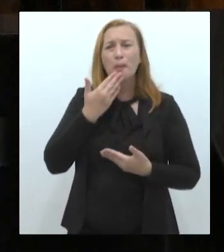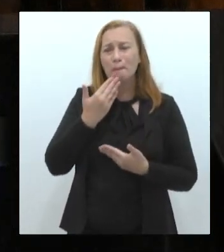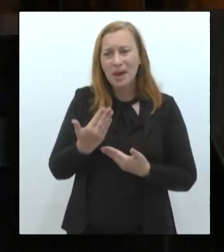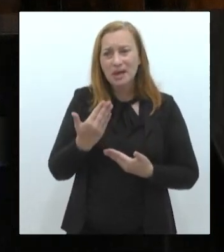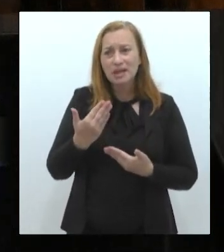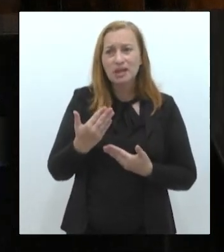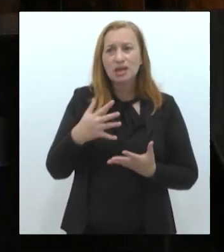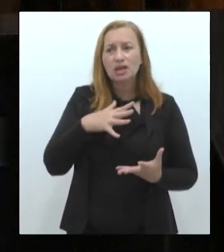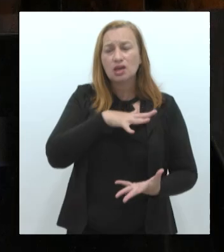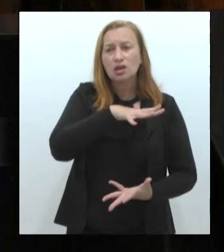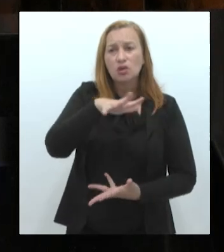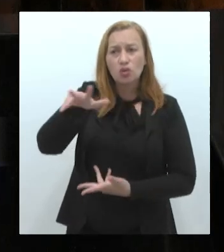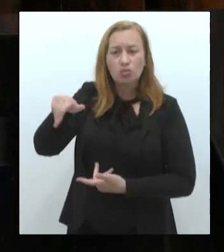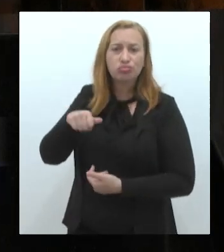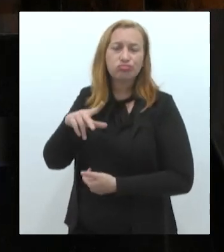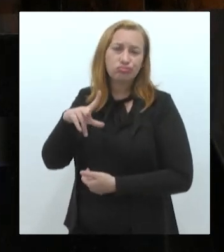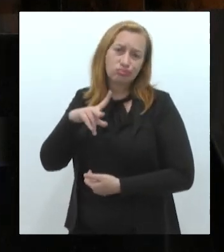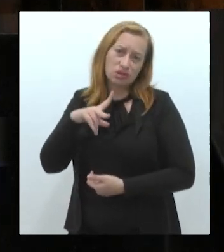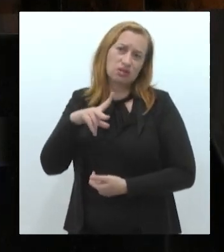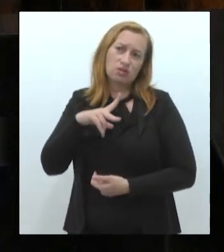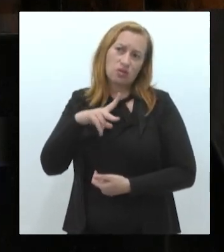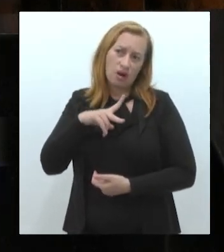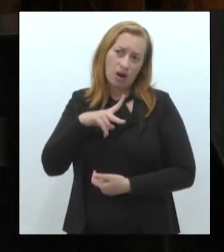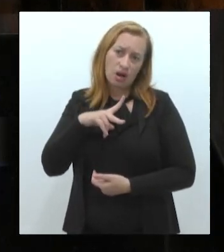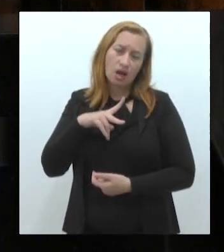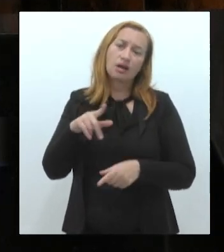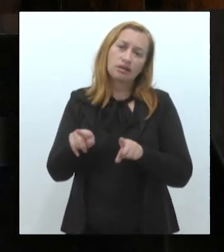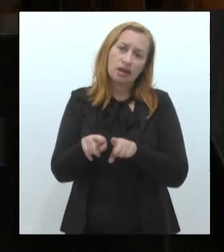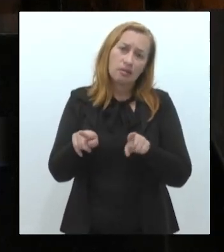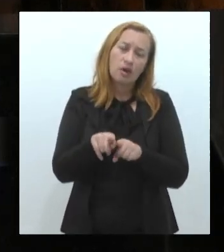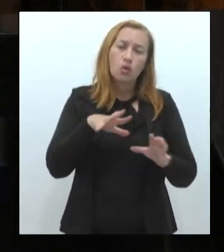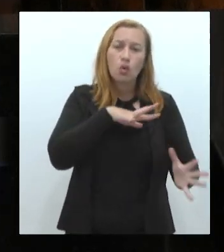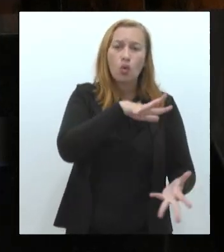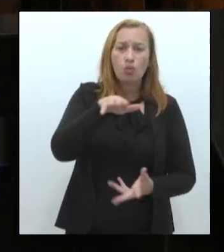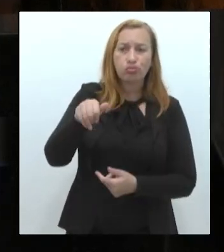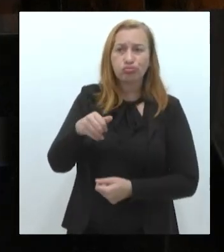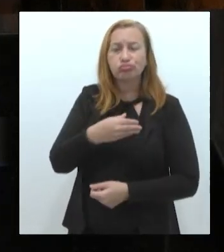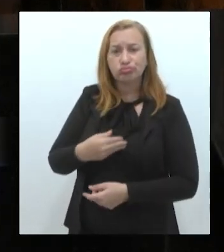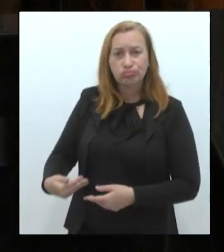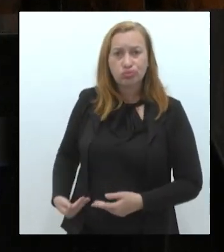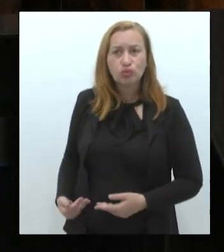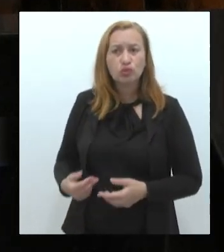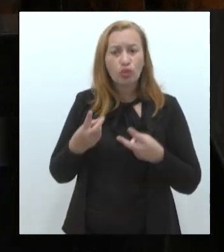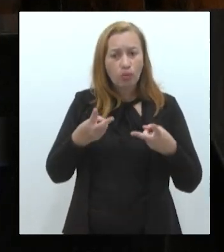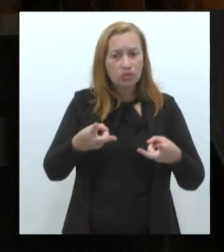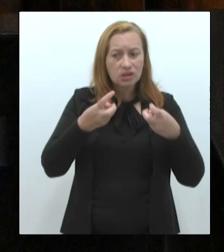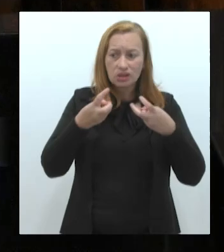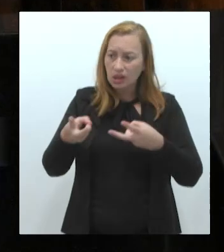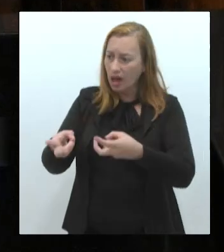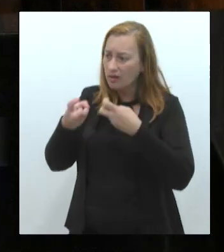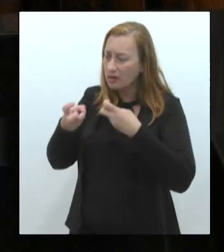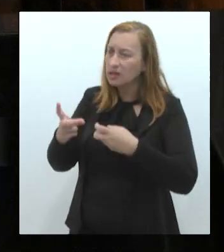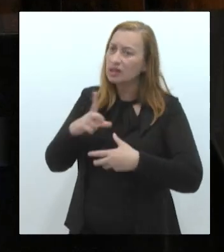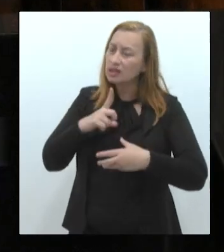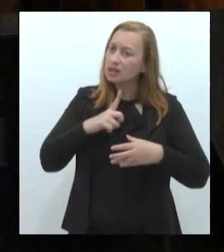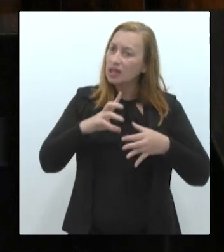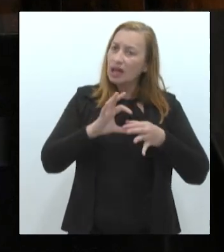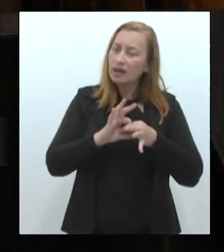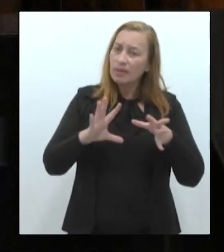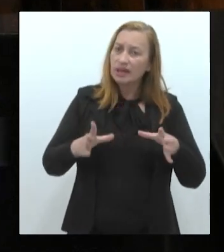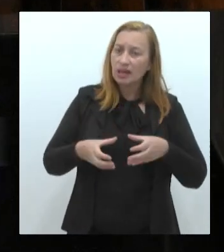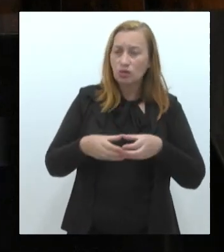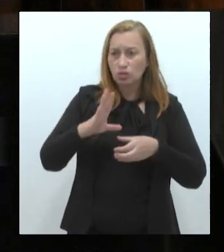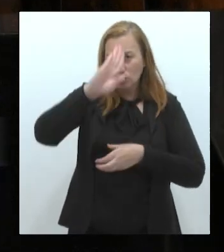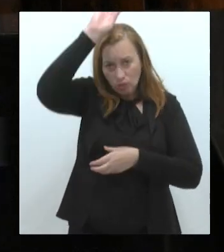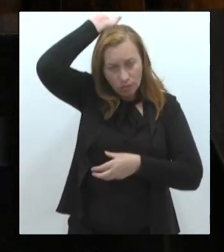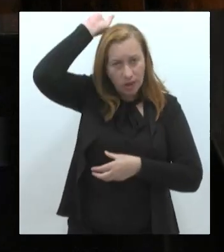o mundo privado e o mundo público verifiquem se tem licença do Corpo de